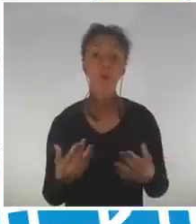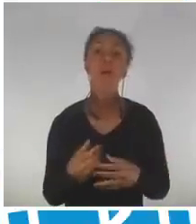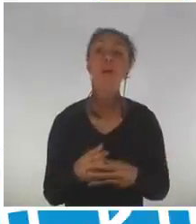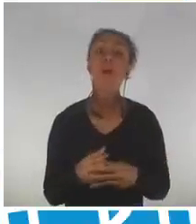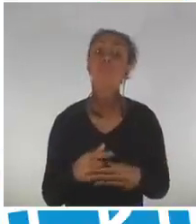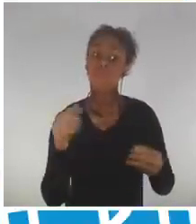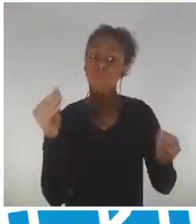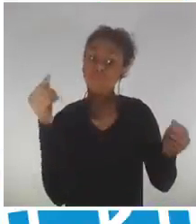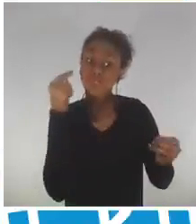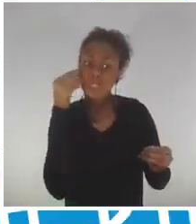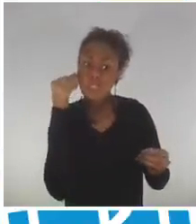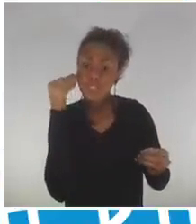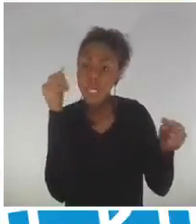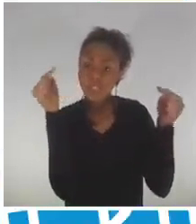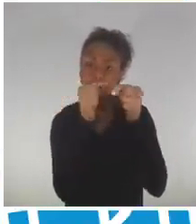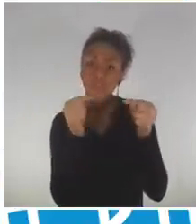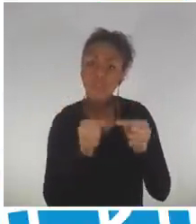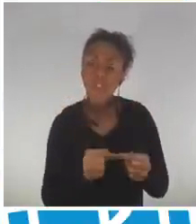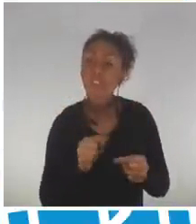uma política clara, né?